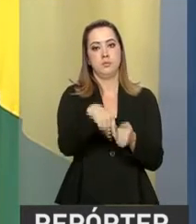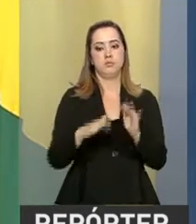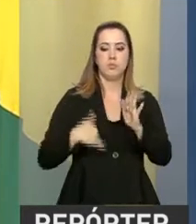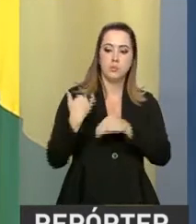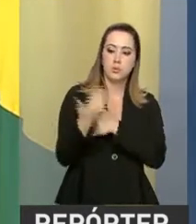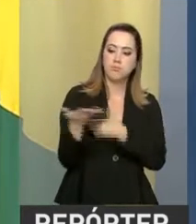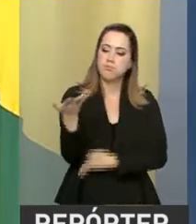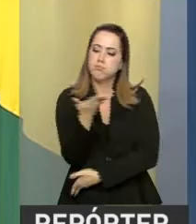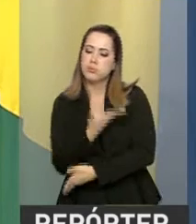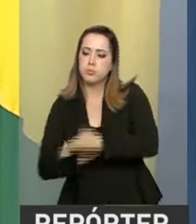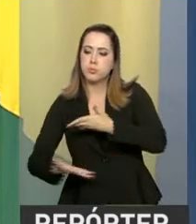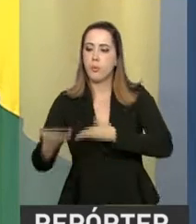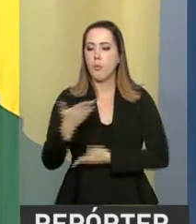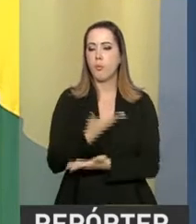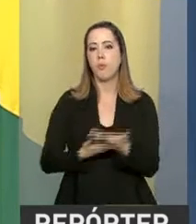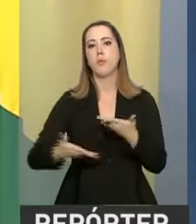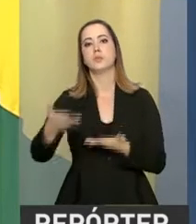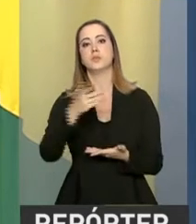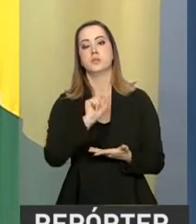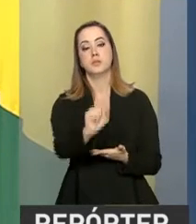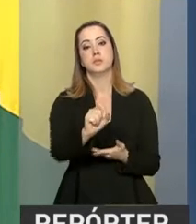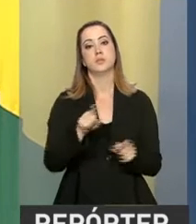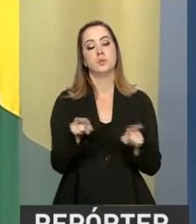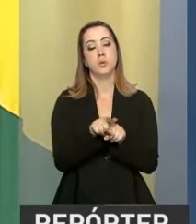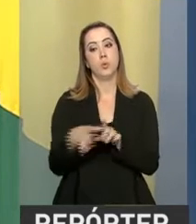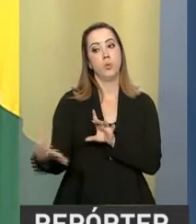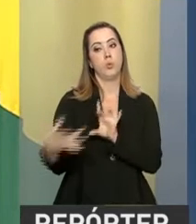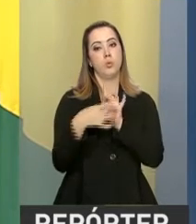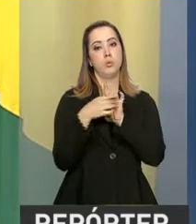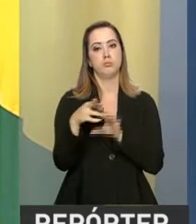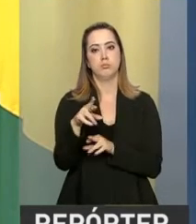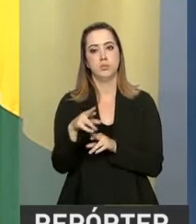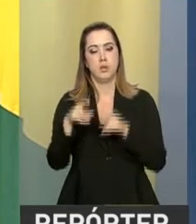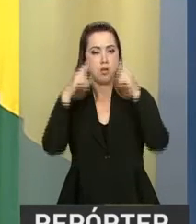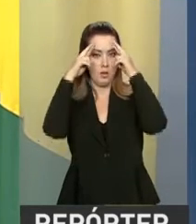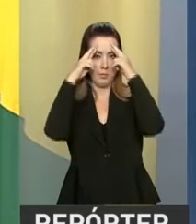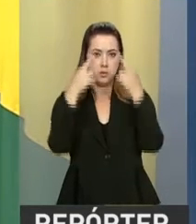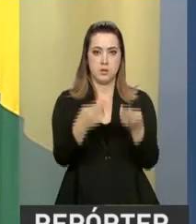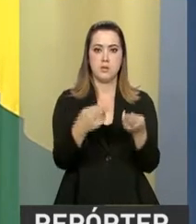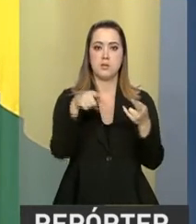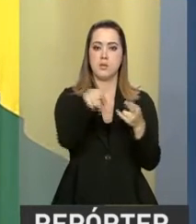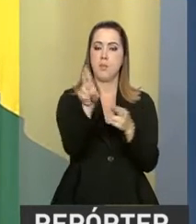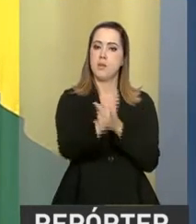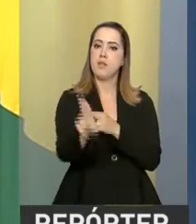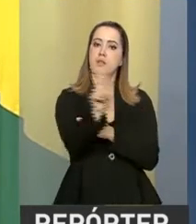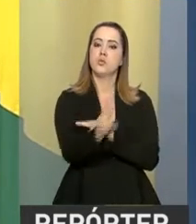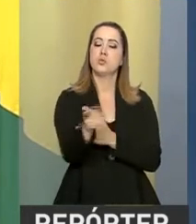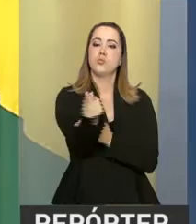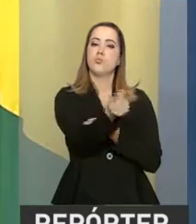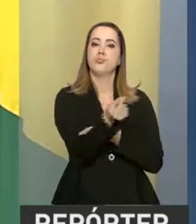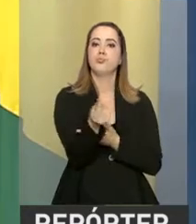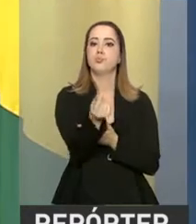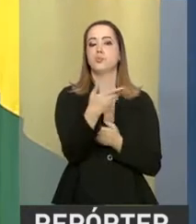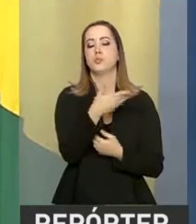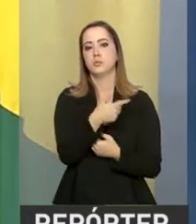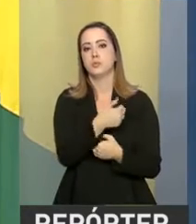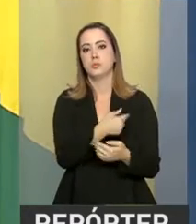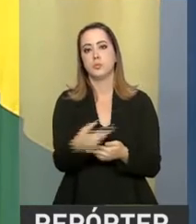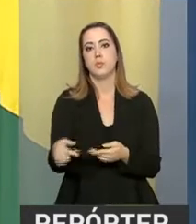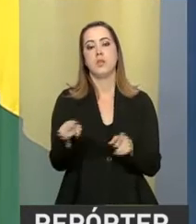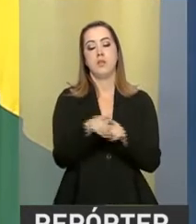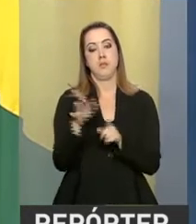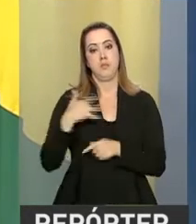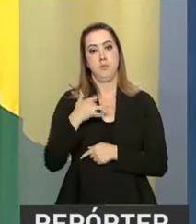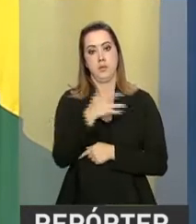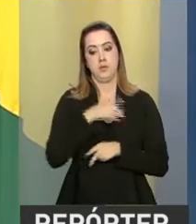recursos um ciclo virtuoso que une a responsabilidade no uso de bens públicos e uma saúde pública